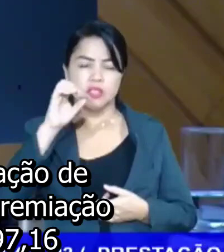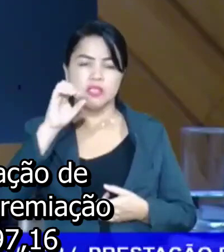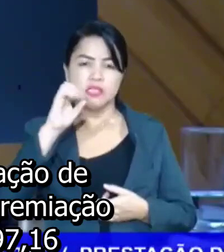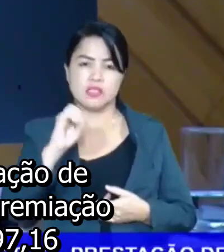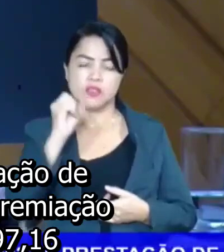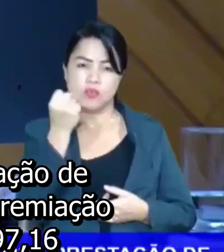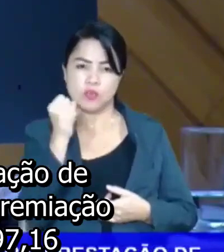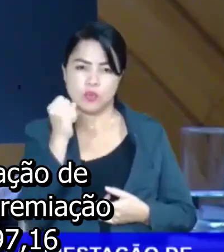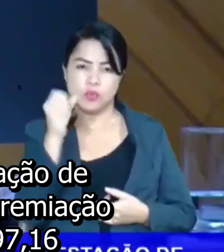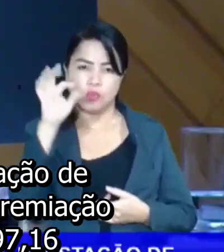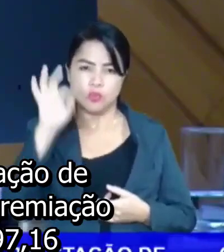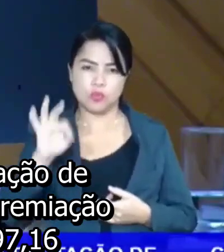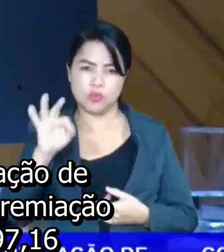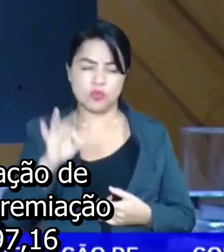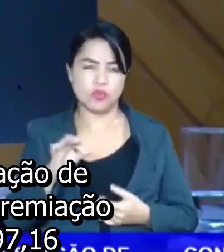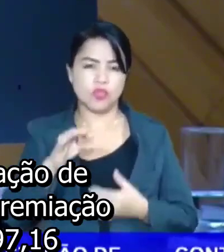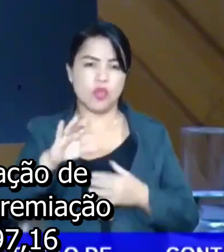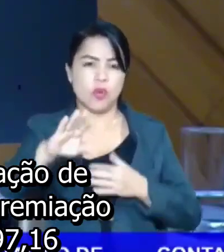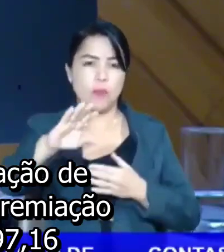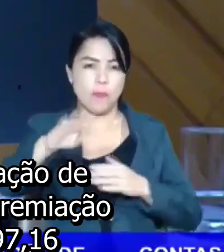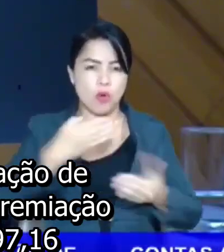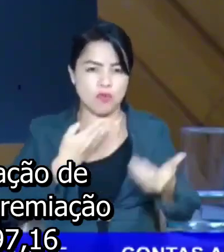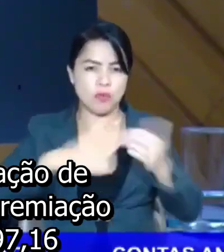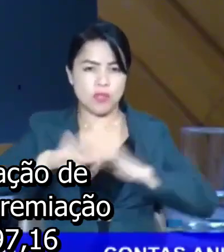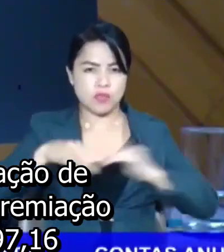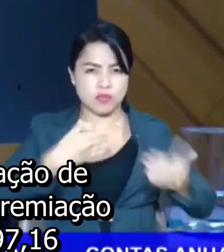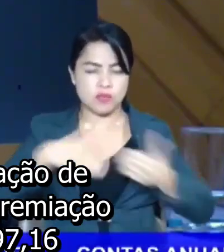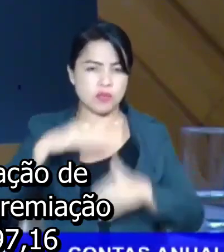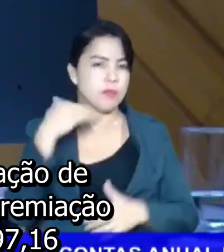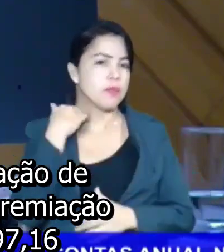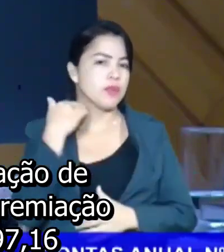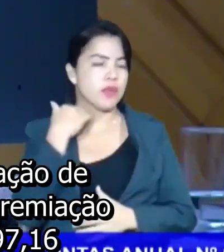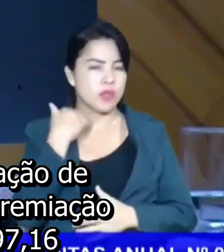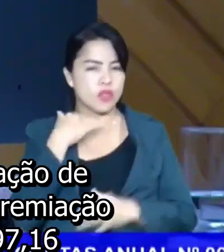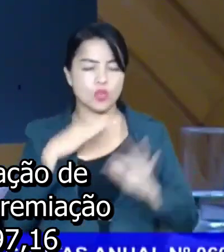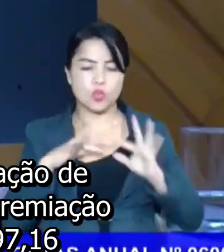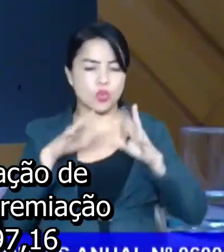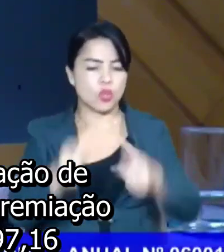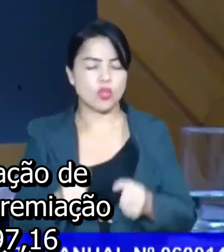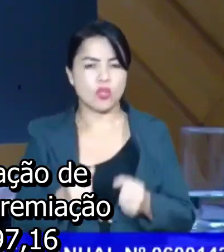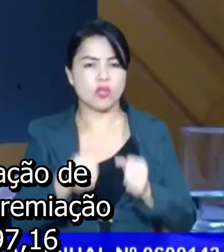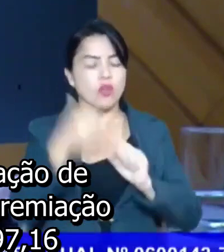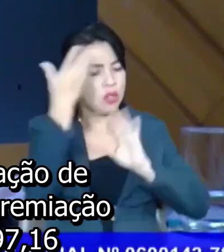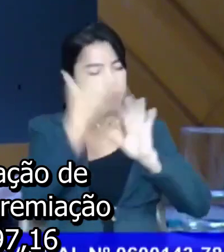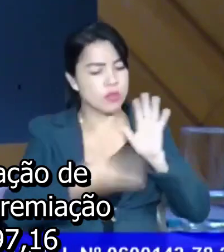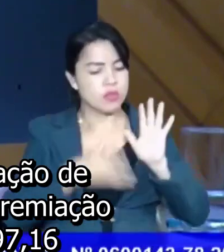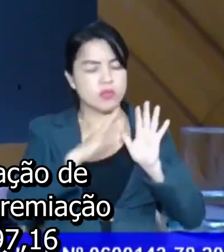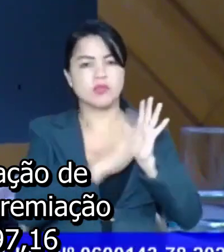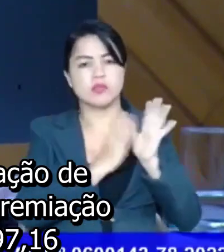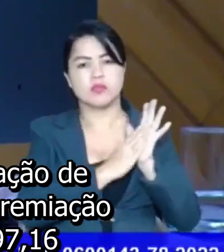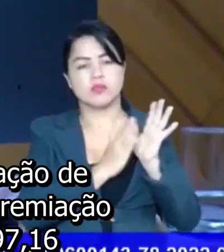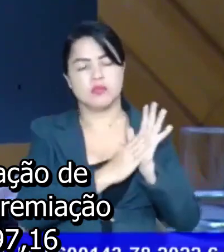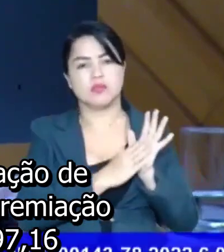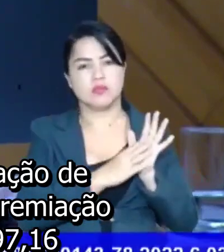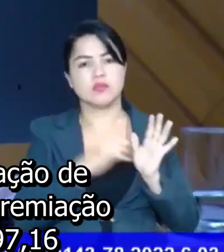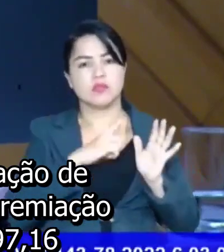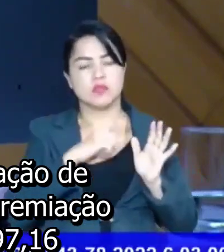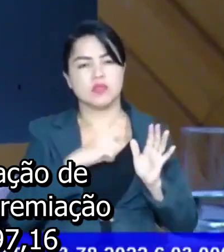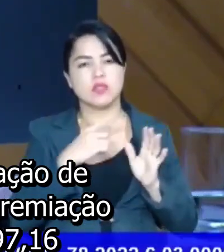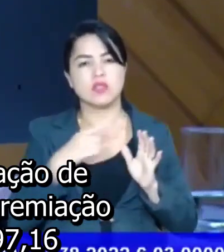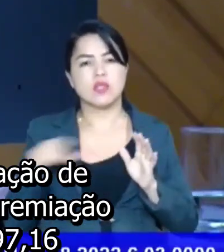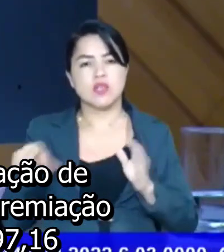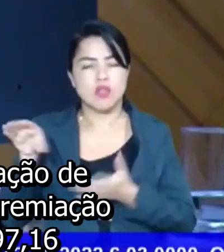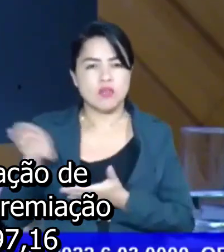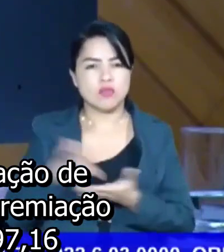6,08% da movimentação financeira total da prestação de contas. Como bem exposto pelo órgão técnico, a agremiação recebeu em